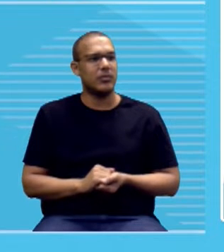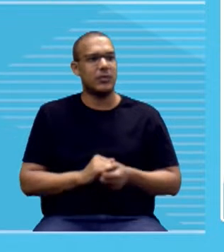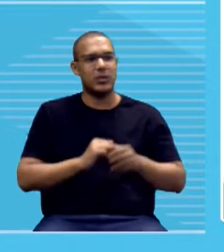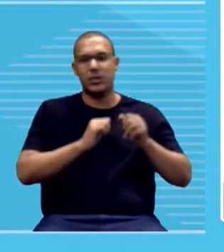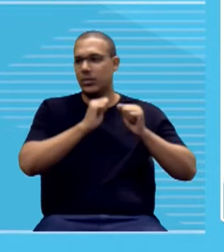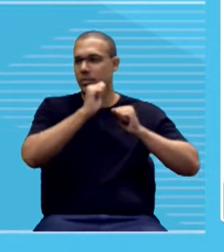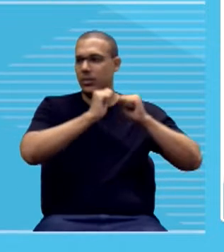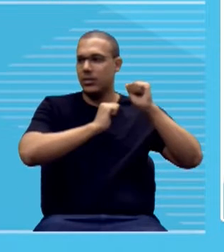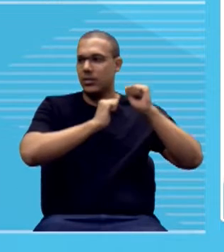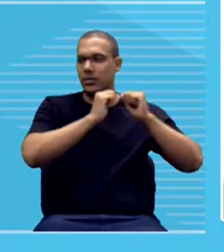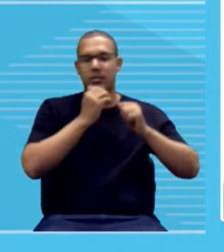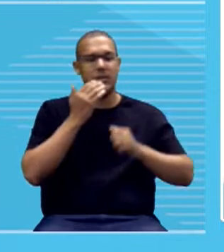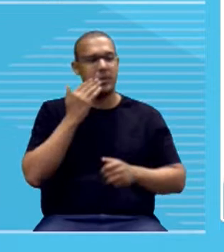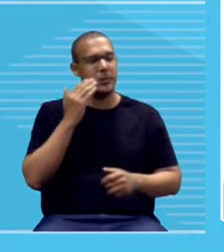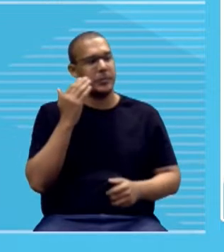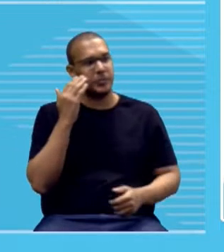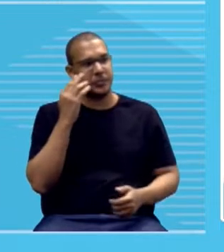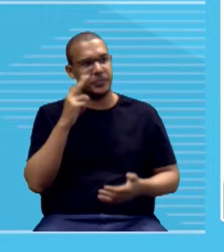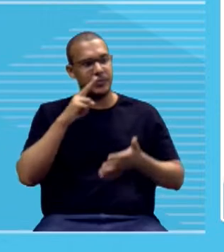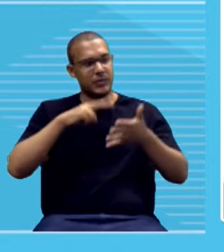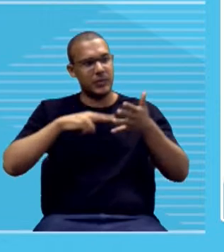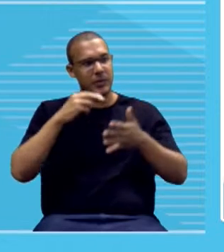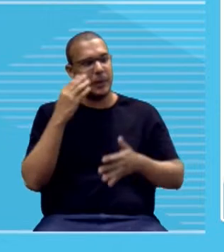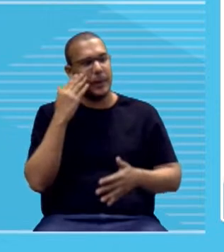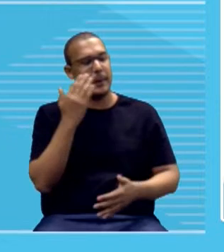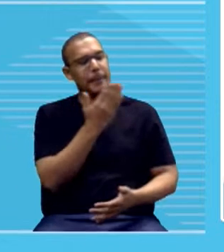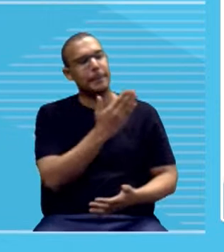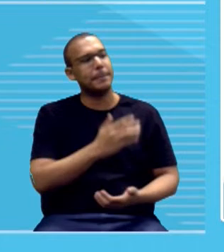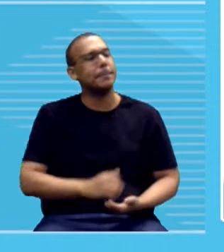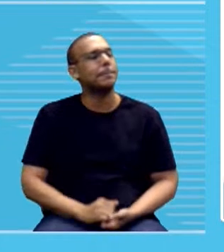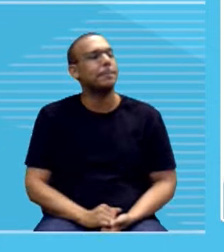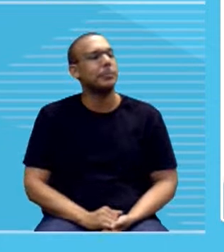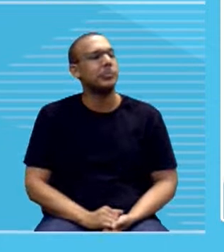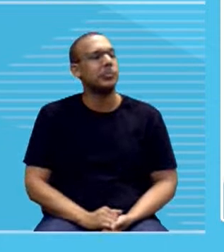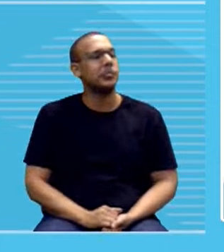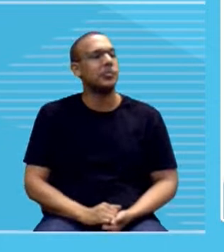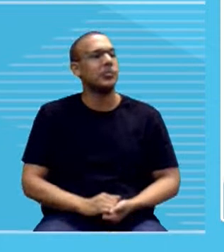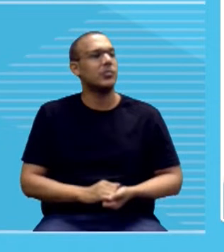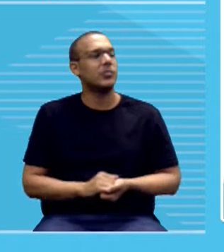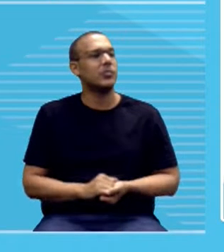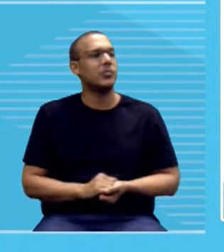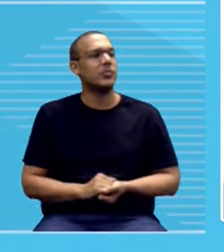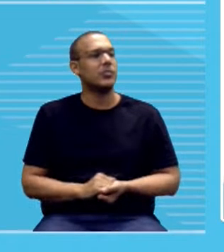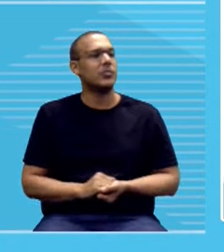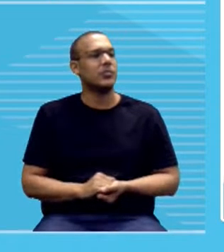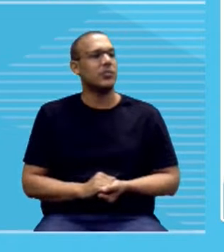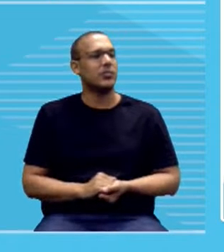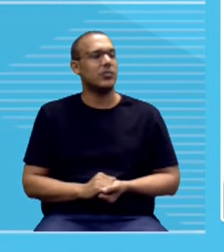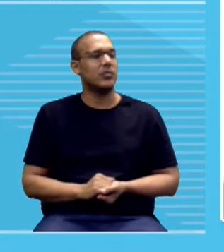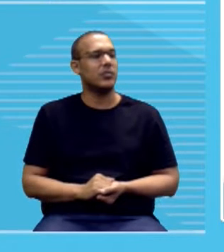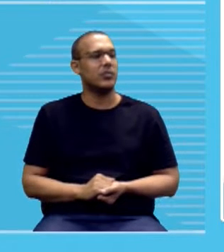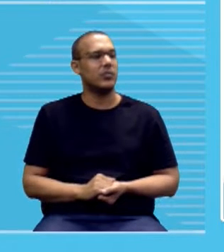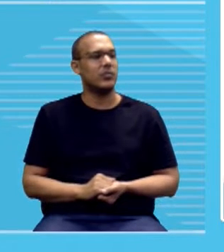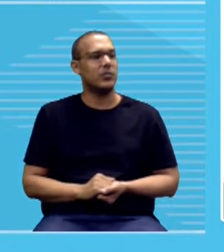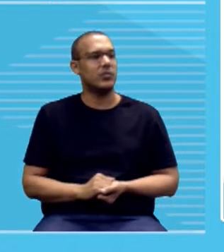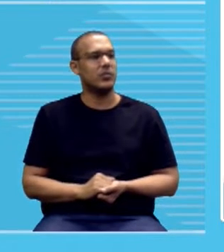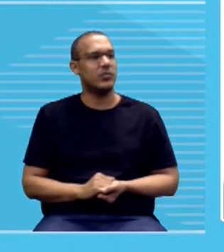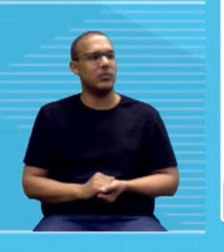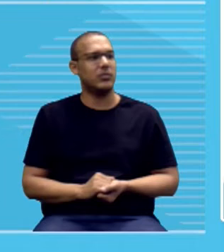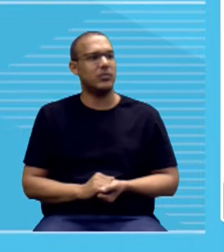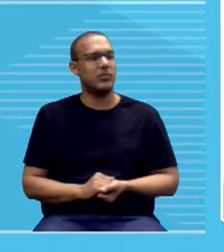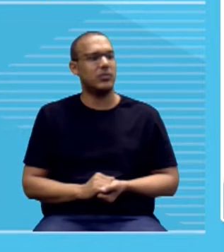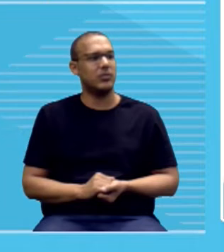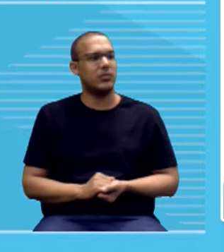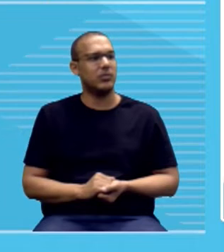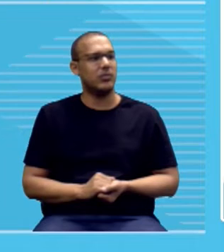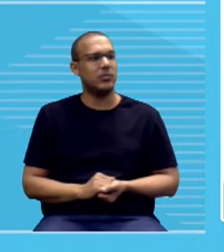Angra, que são a que a gente está analisando agora, tá bom? Usinas aí que ficam na região de Angra, no Rio de Janeiro. De água fervente, como as de